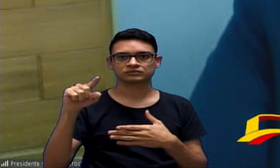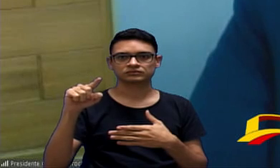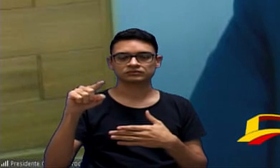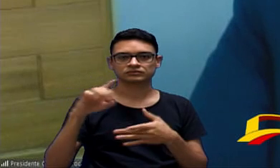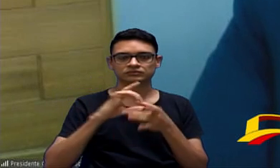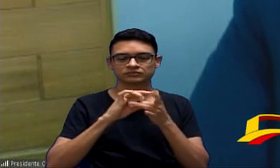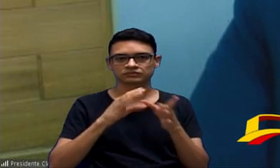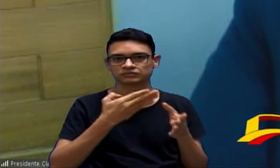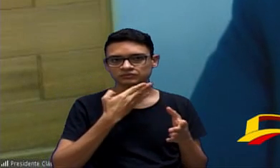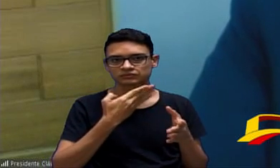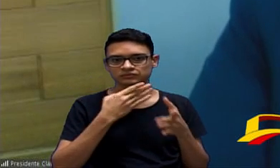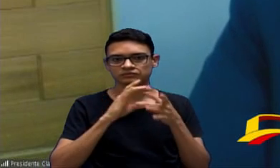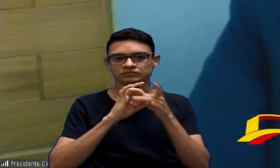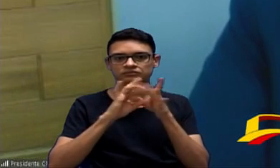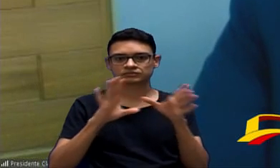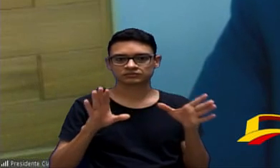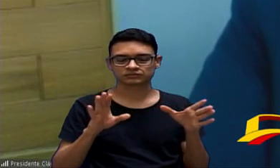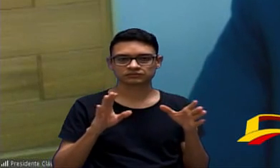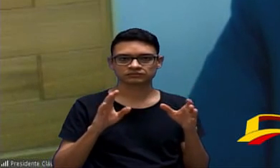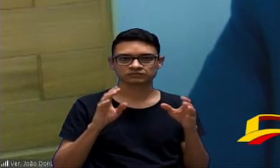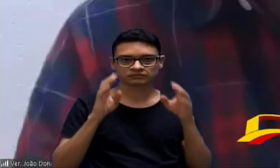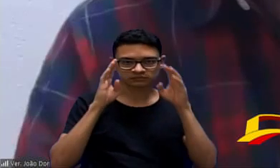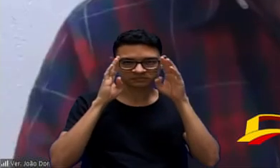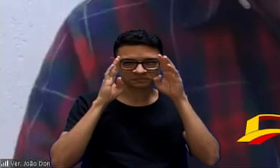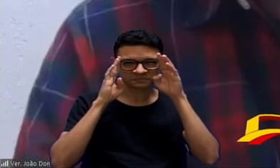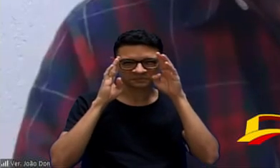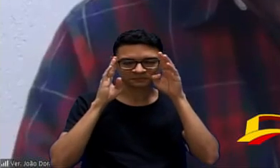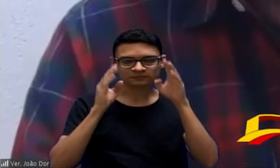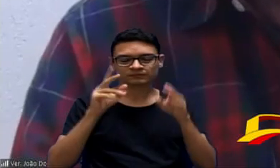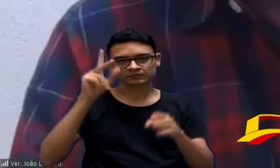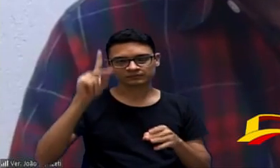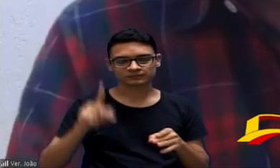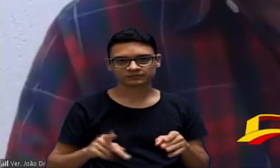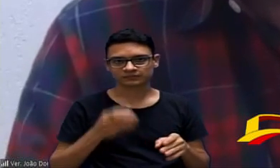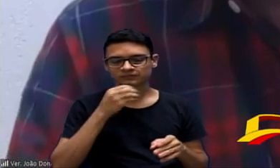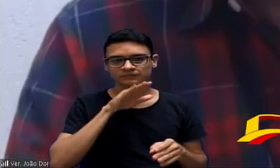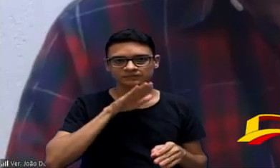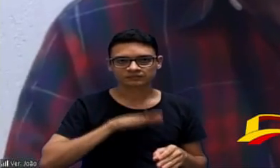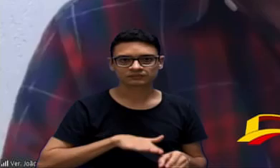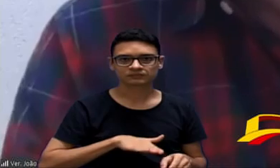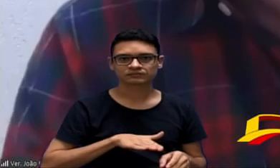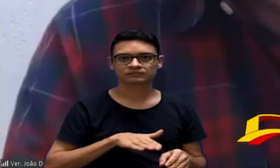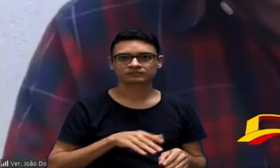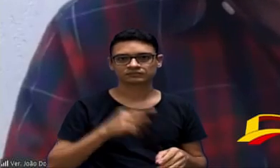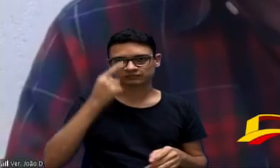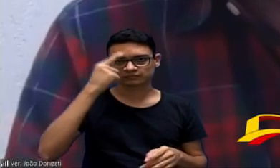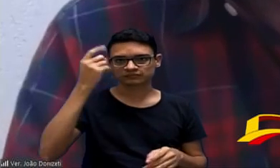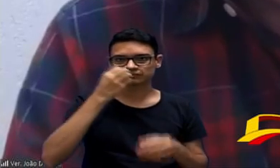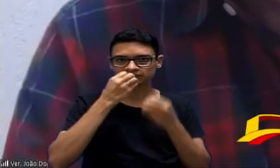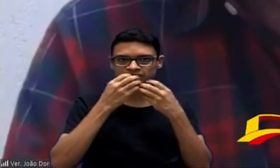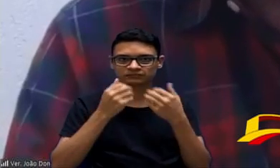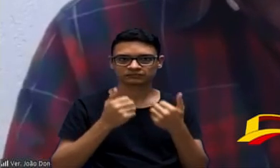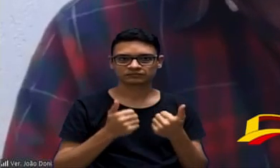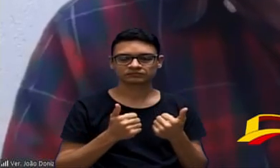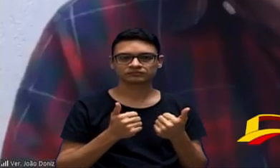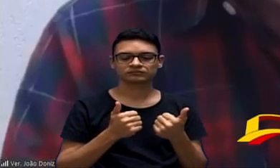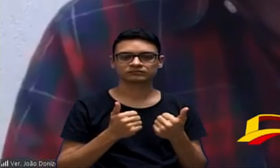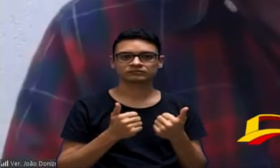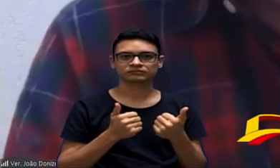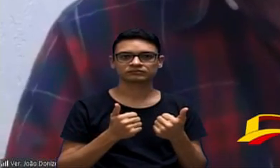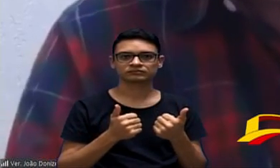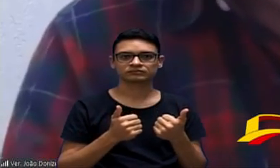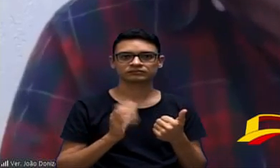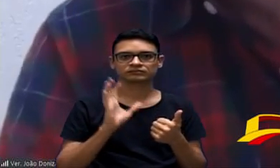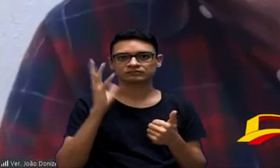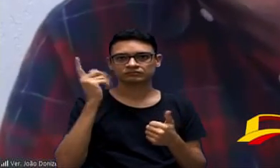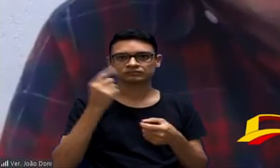som do João. Vossa... Senhor presidente, boa tarde, senhor presidente. Muito bem lembrado pelo vereador Dini com relação ao que ocorreu